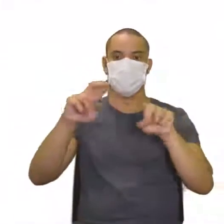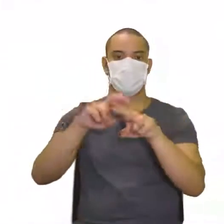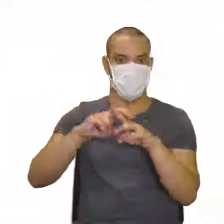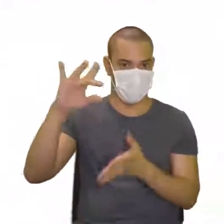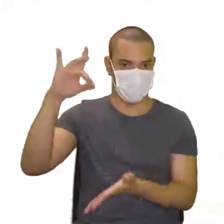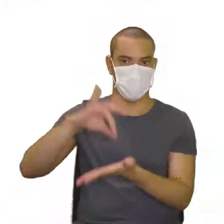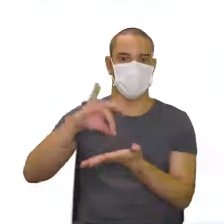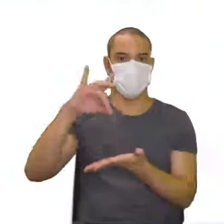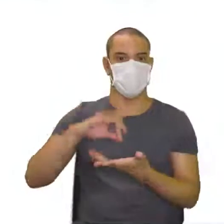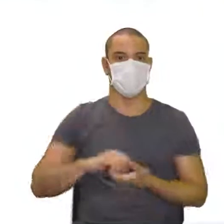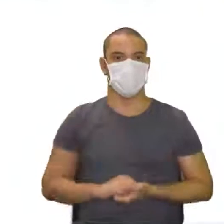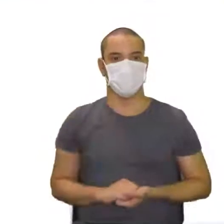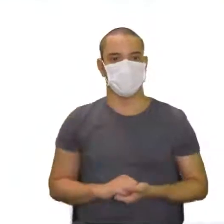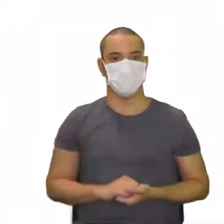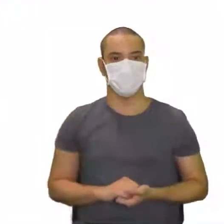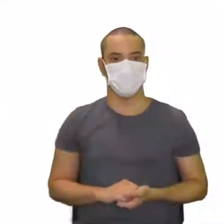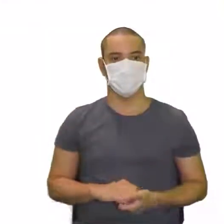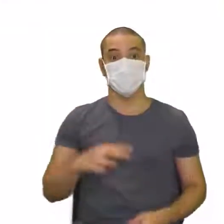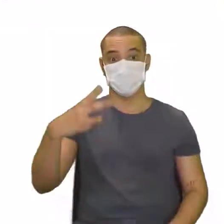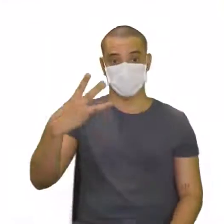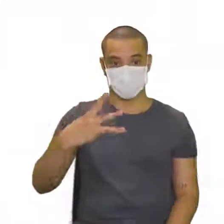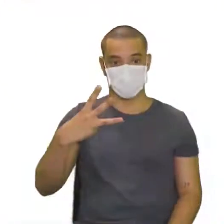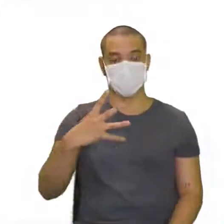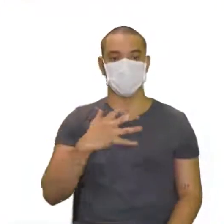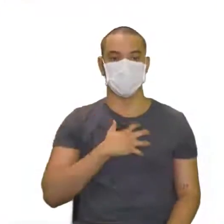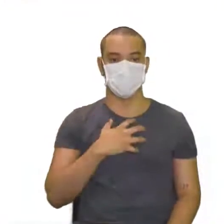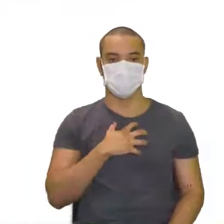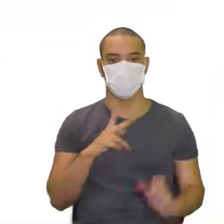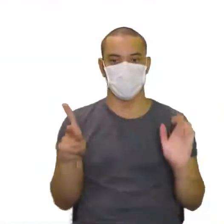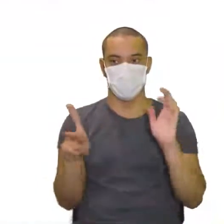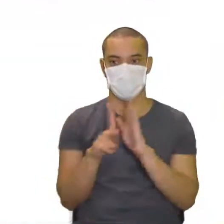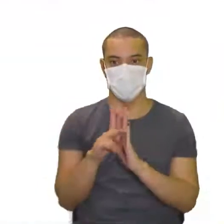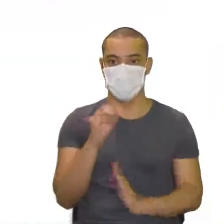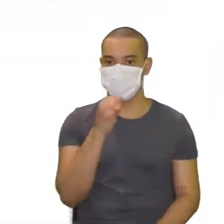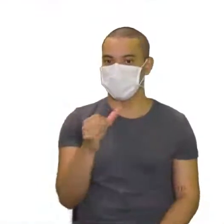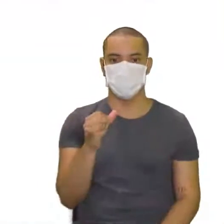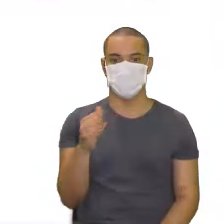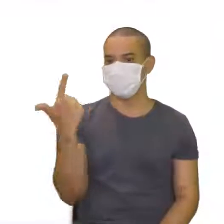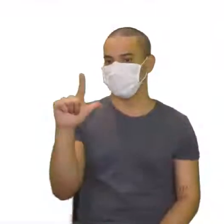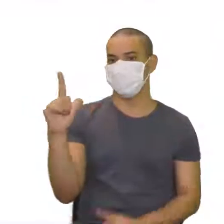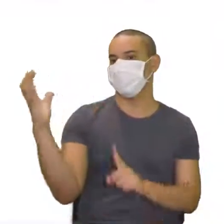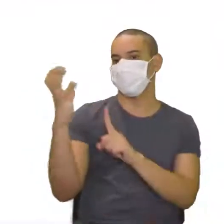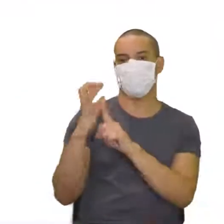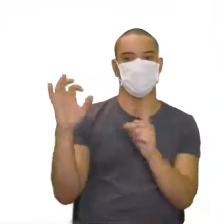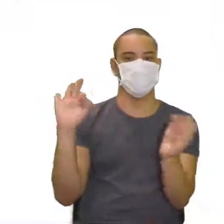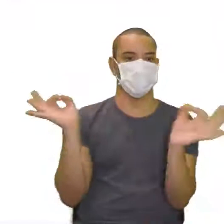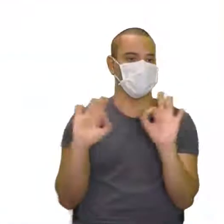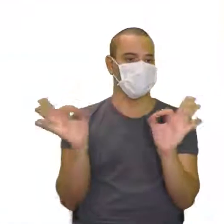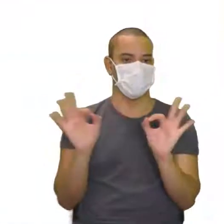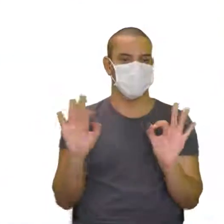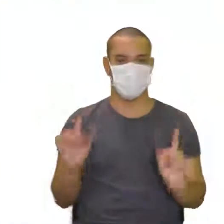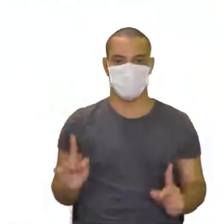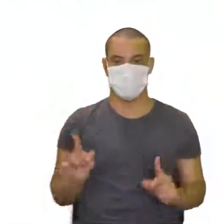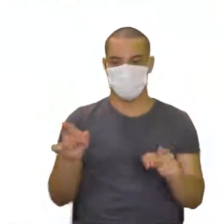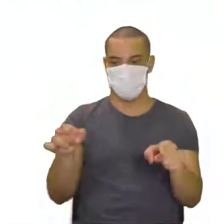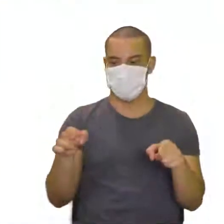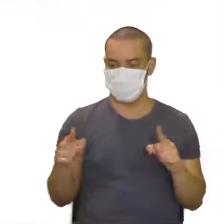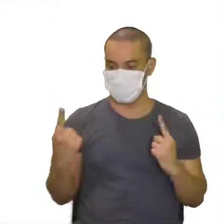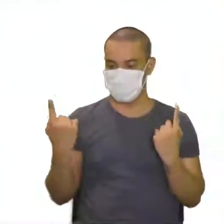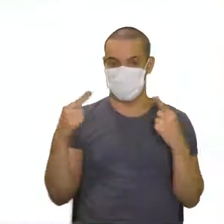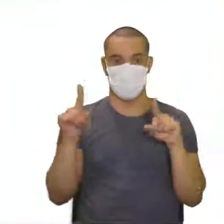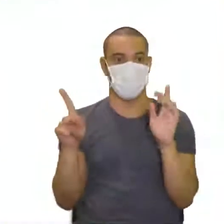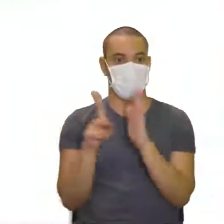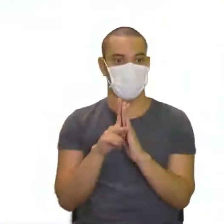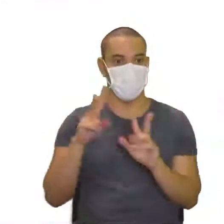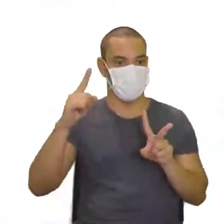verdadeiro. 3. O sentido da corrente elétrica não interfere na direção e no sentido do vetor de indução